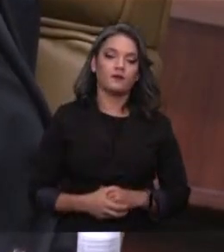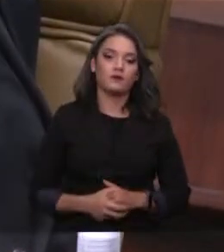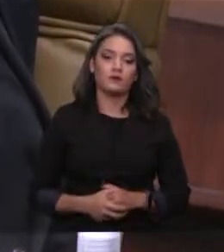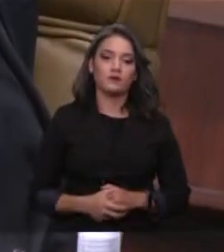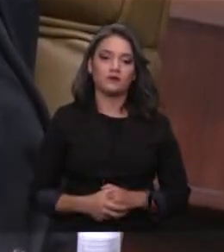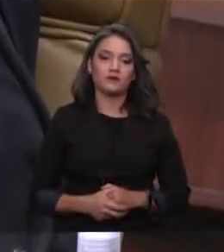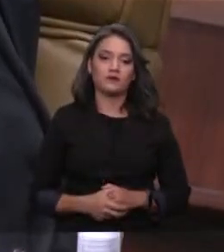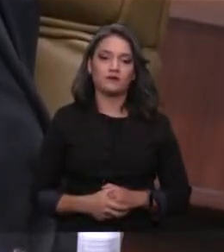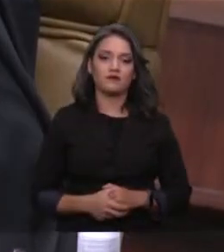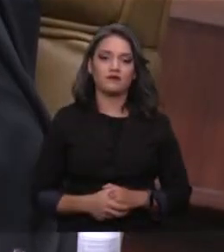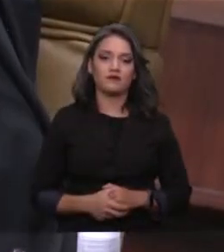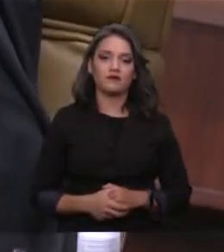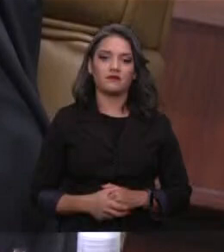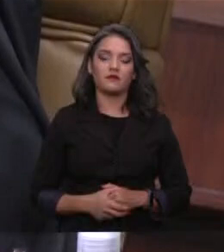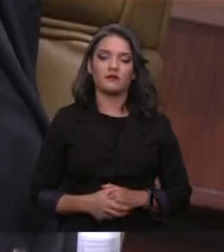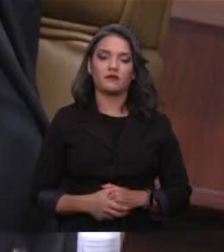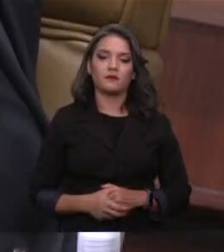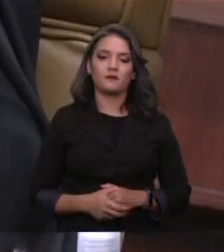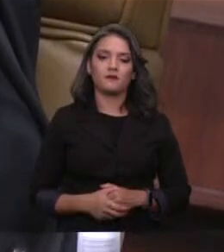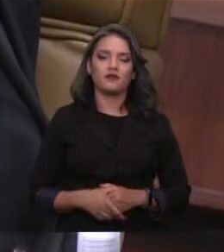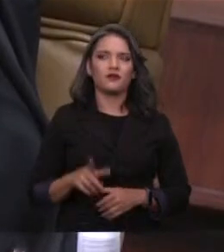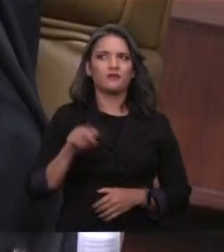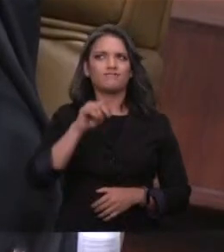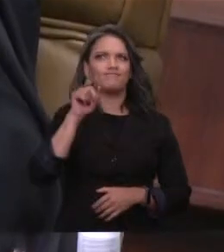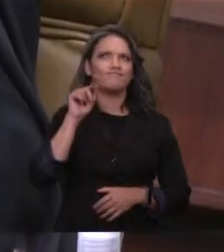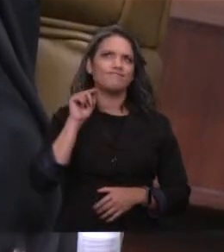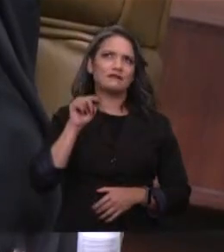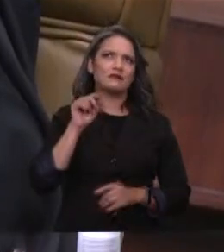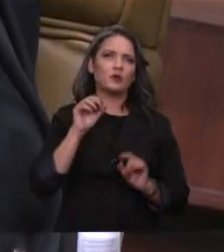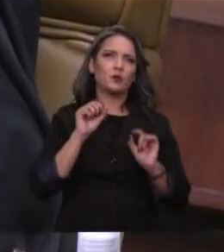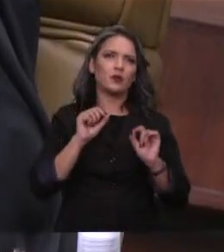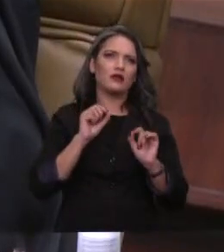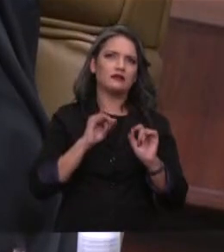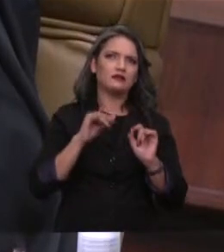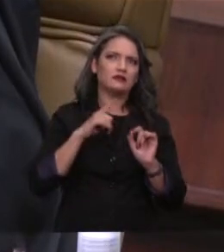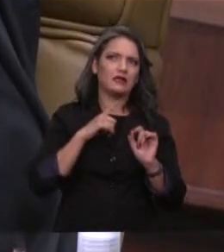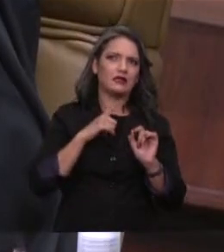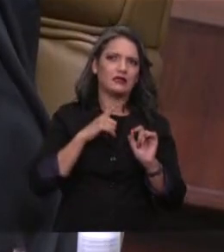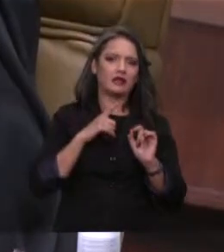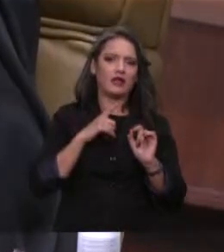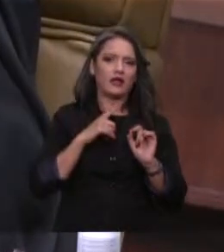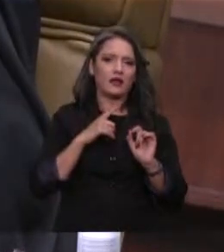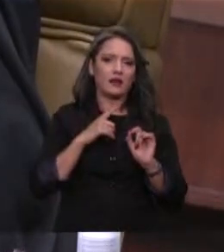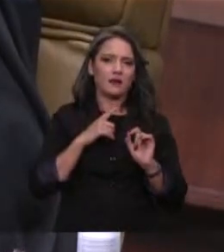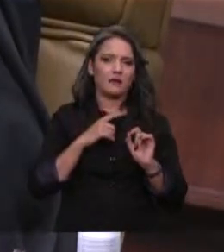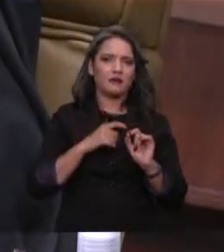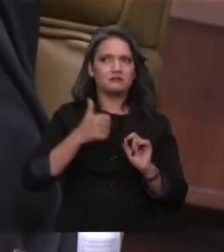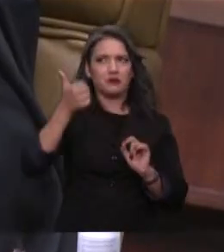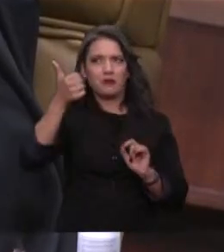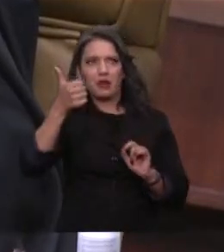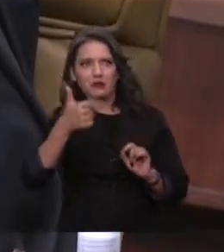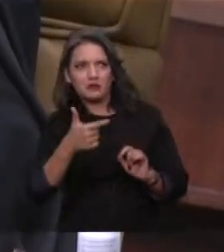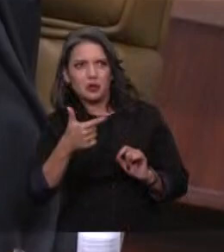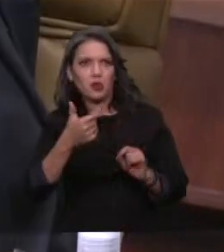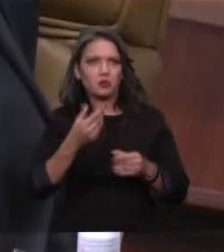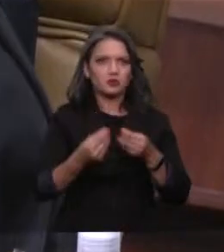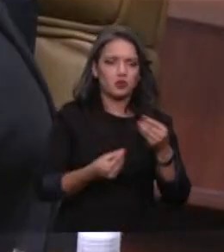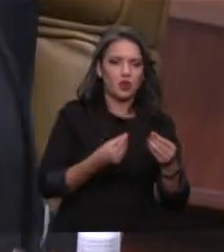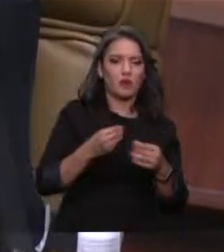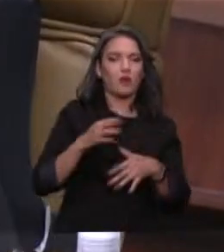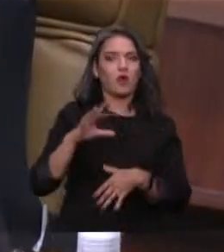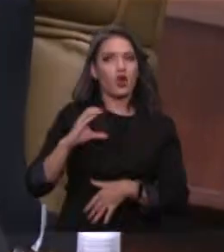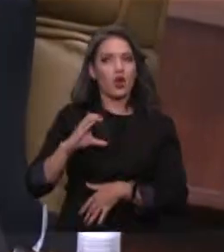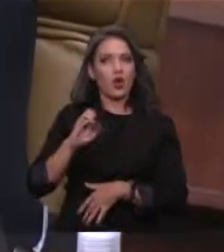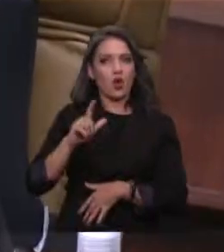é questionável a existência de uma real hierarquia entre Fernando Collor de Mello sobre os diferentes